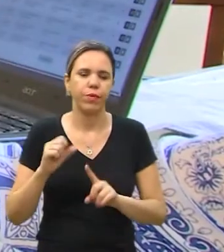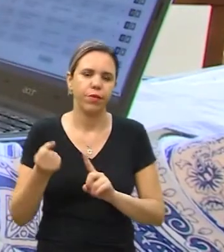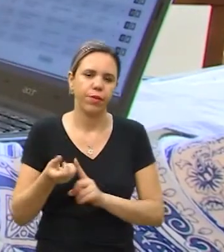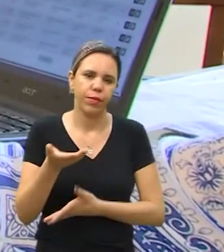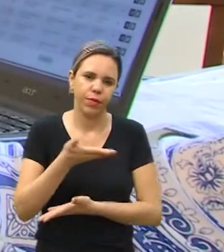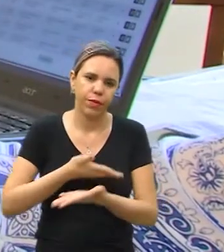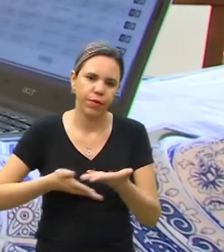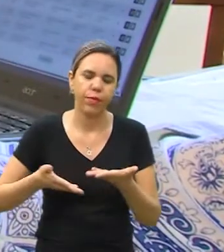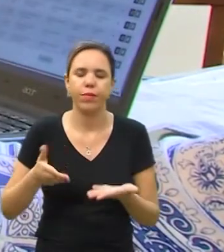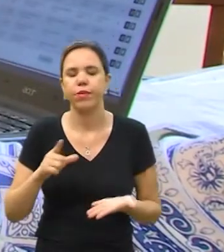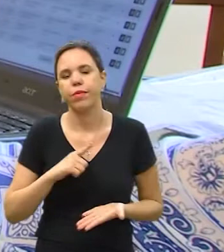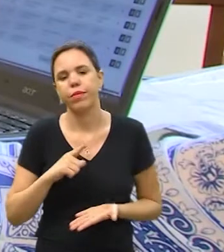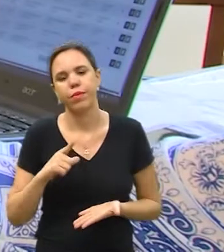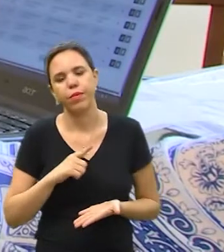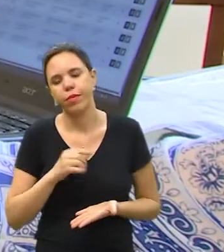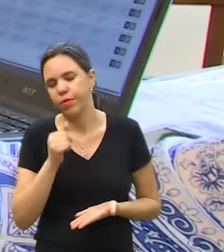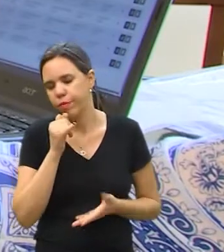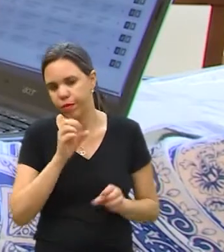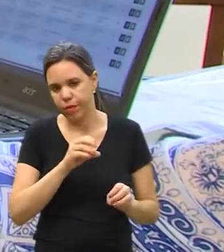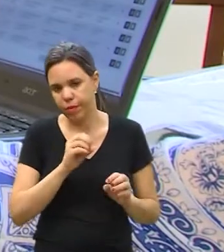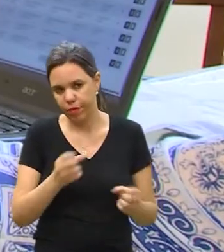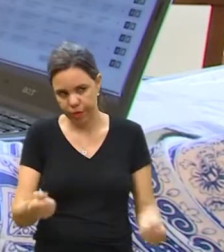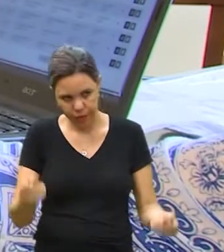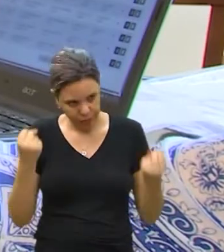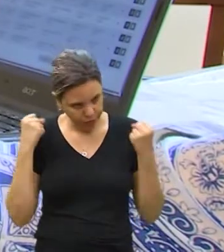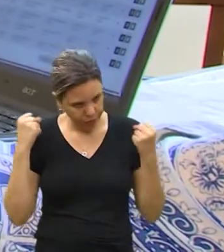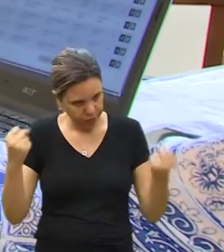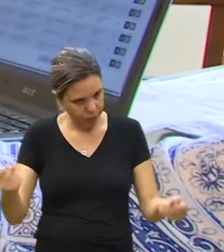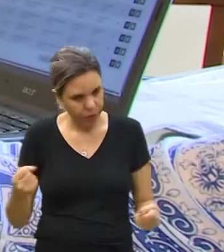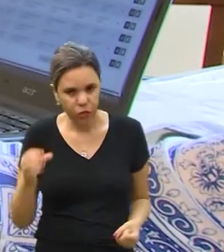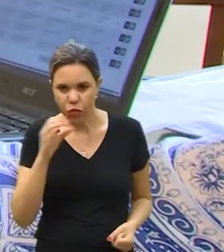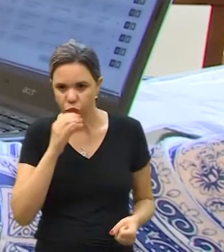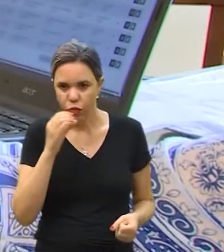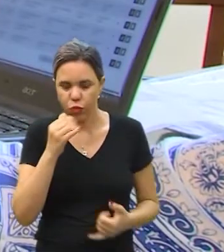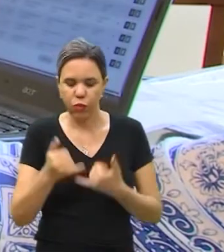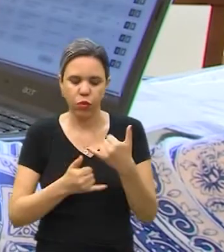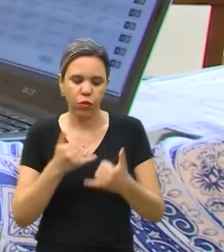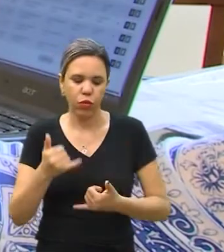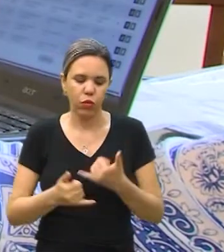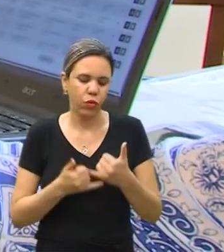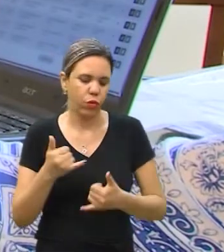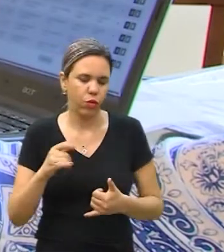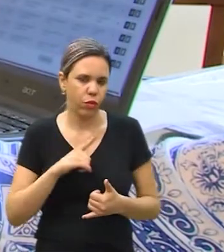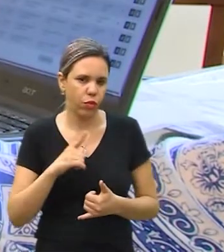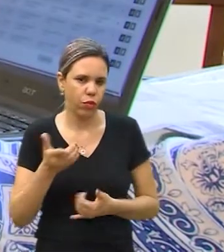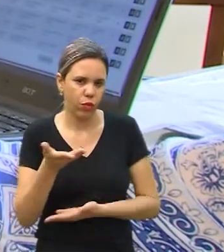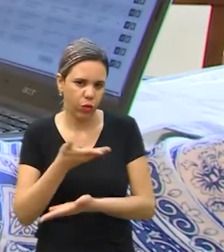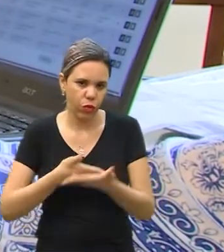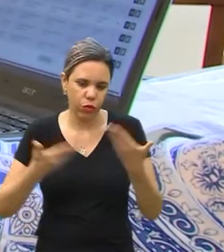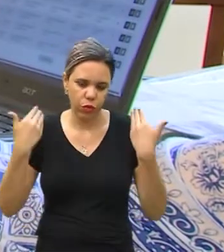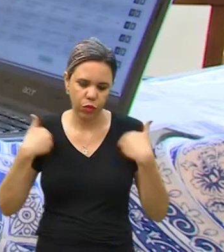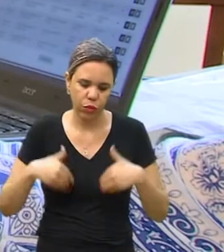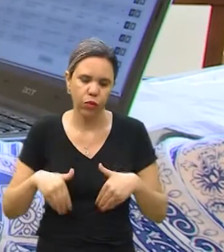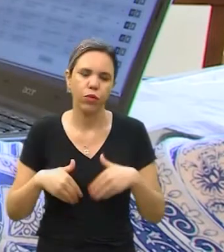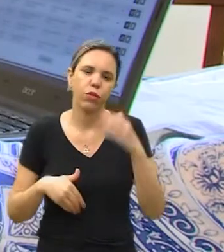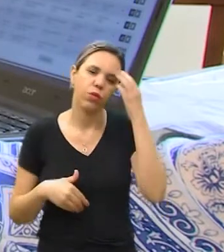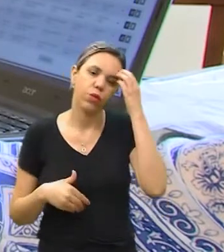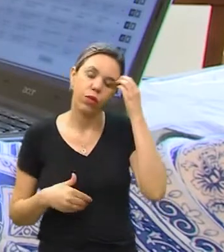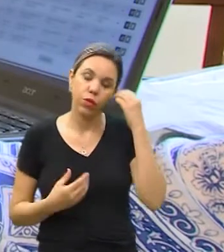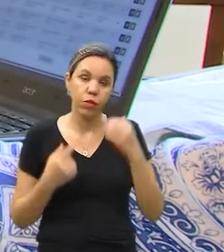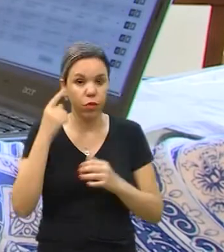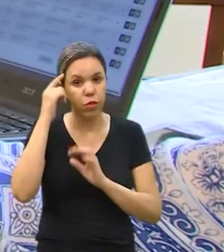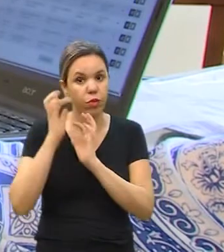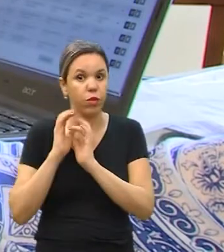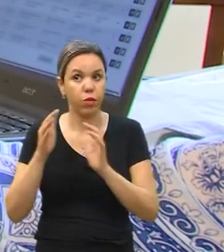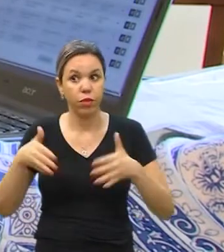social, tem a parte, por exemplo, na educação física. Quando ele corre, quando ele está brincando, quando ele está trabalhando o corpo, tem endorfina que vai no